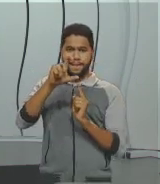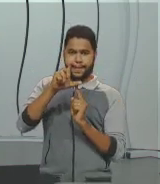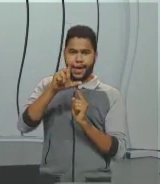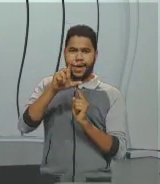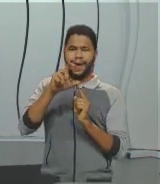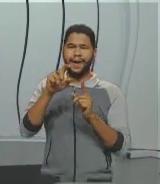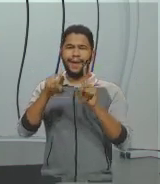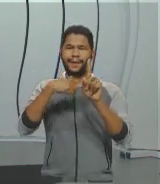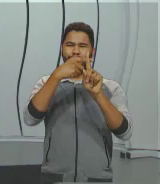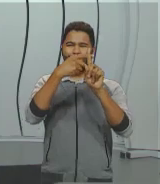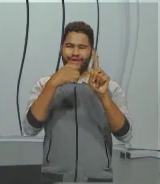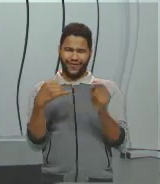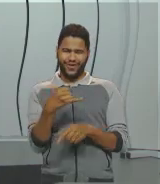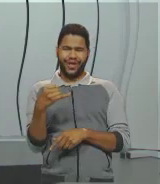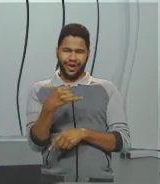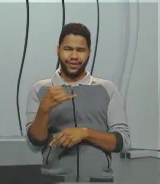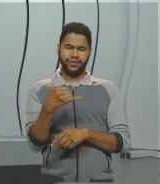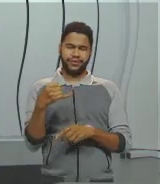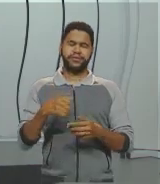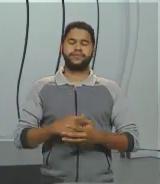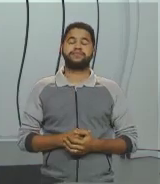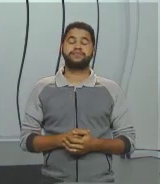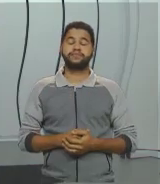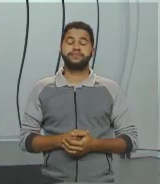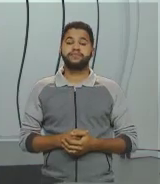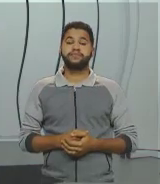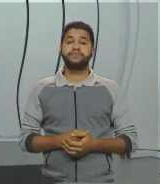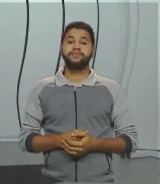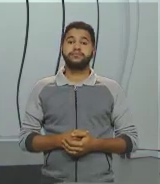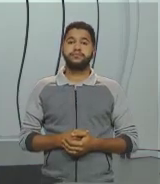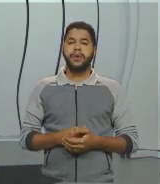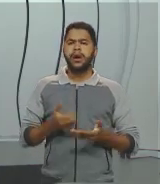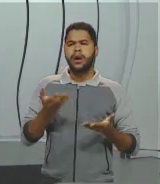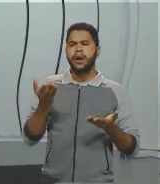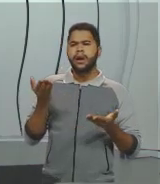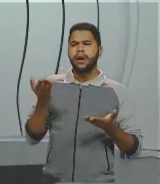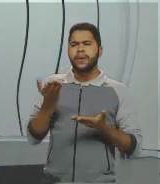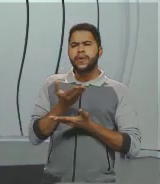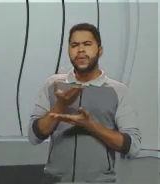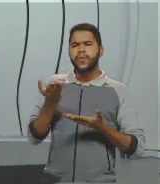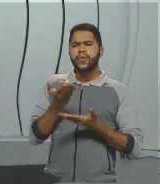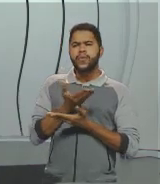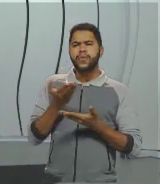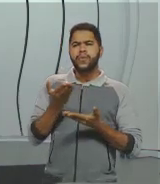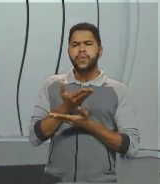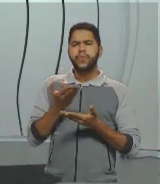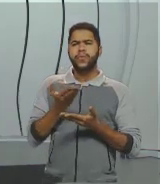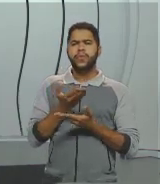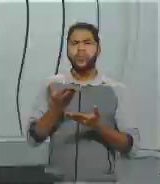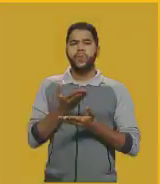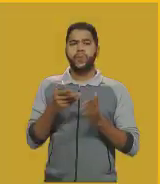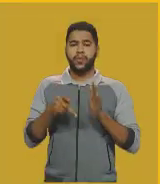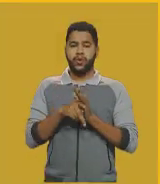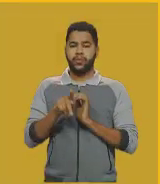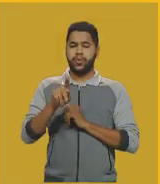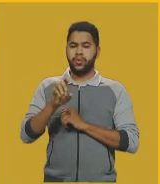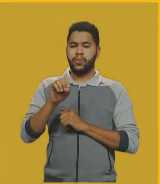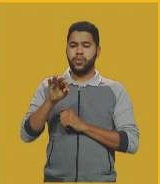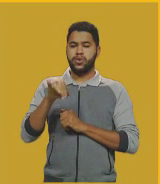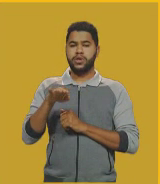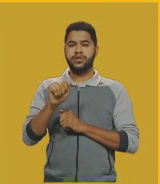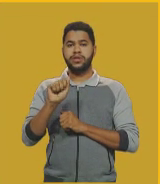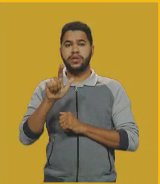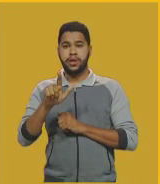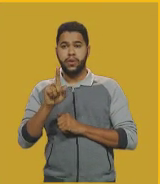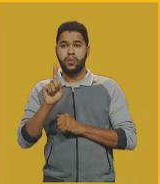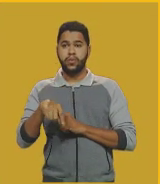resistência desse receptor. E aí a relação entre a diferença de potencial, a resistência